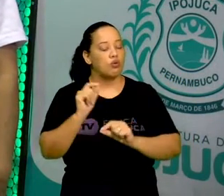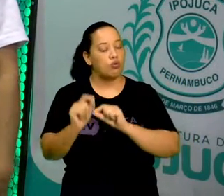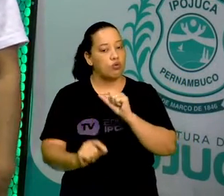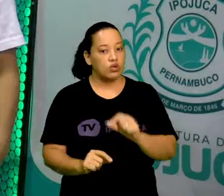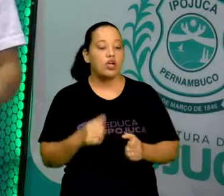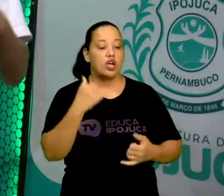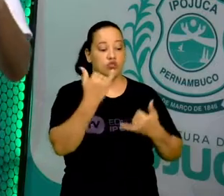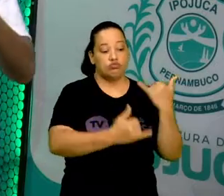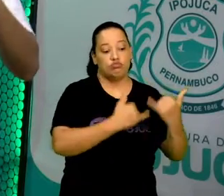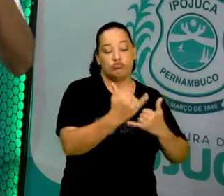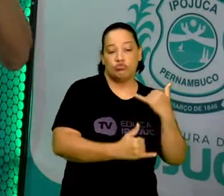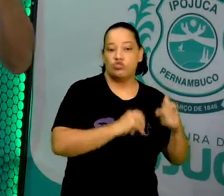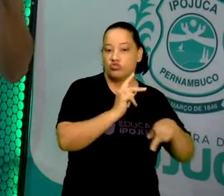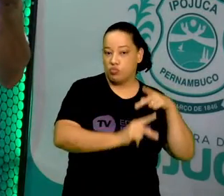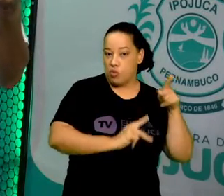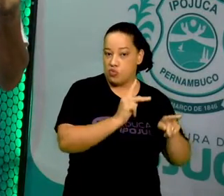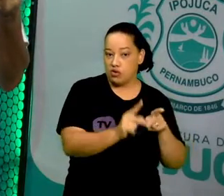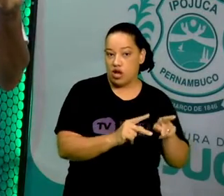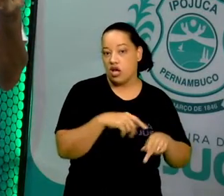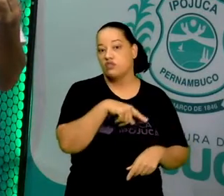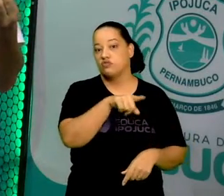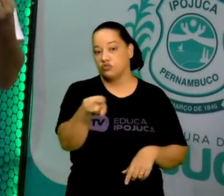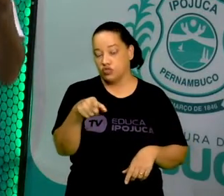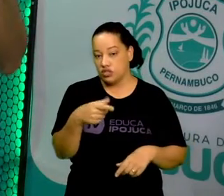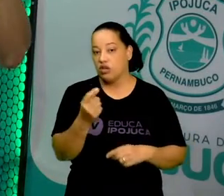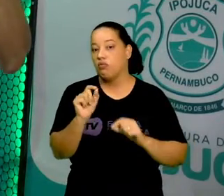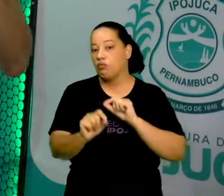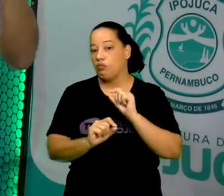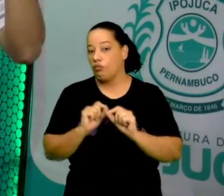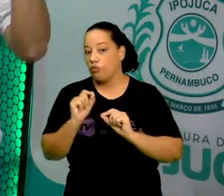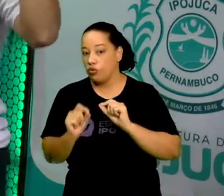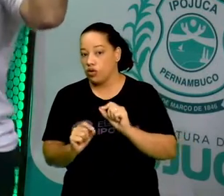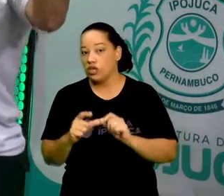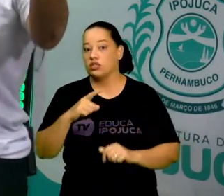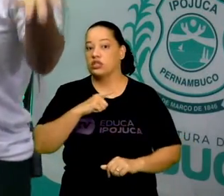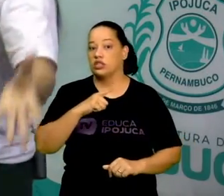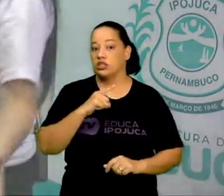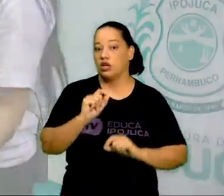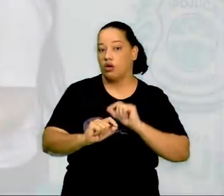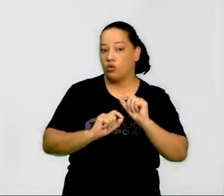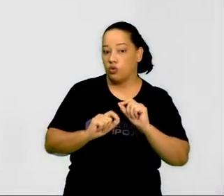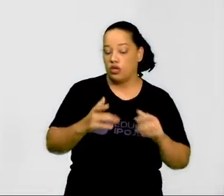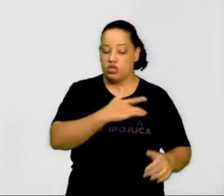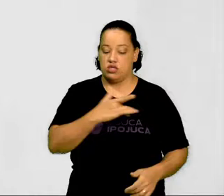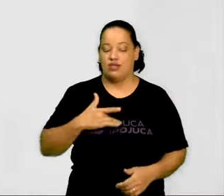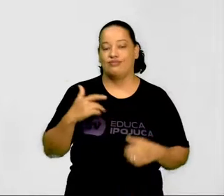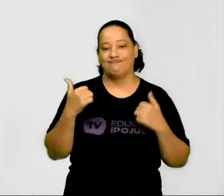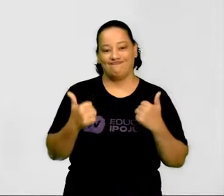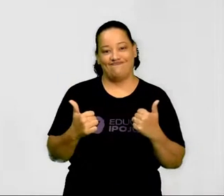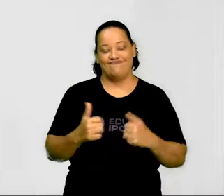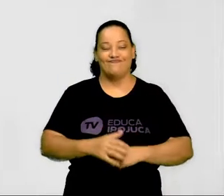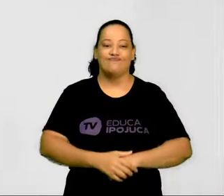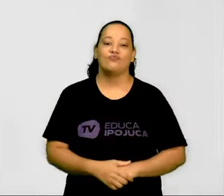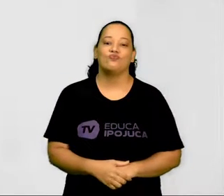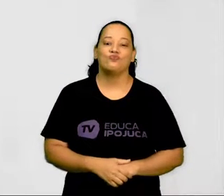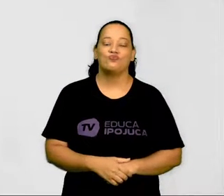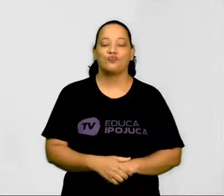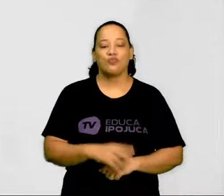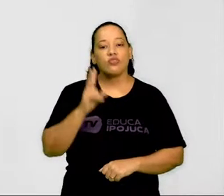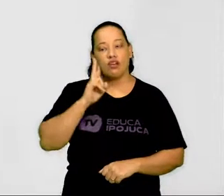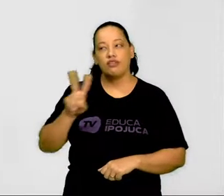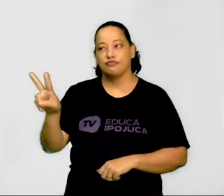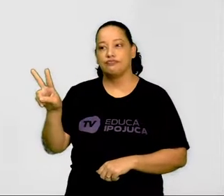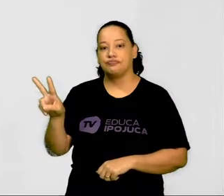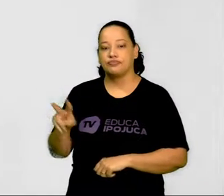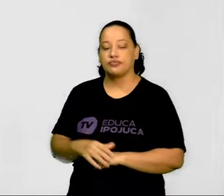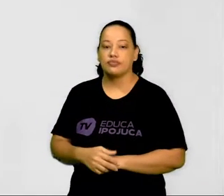dos jogos populares você consegue né até uma boa saúde vamos observar aqui